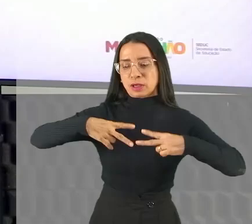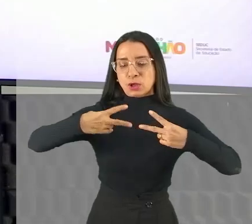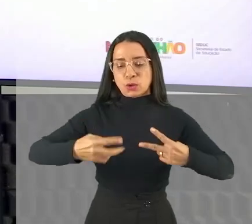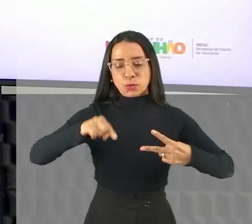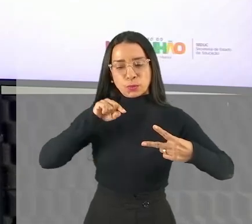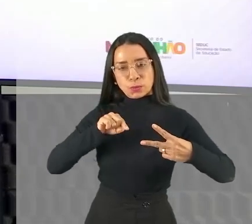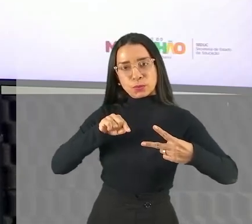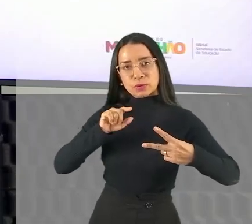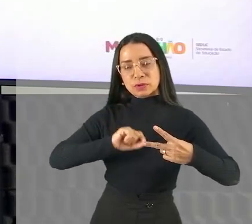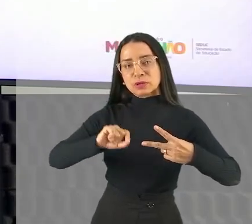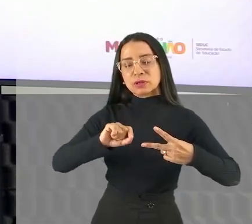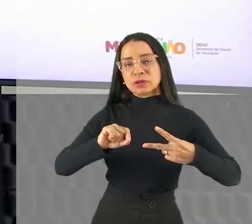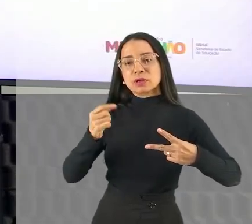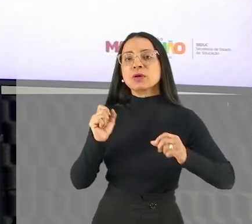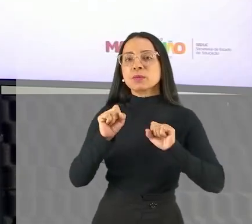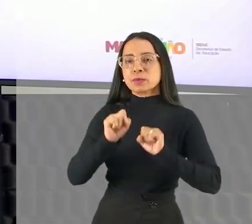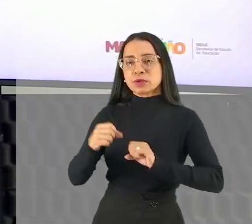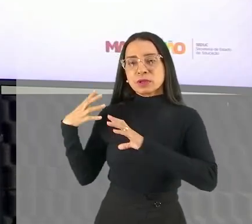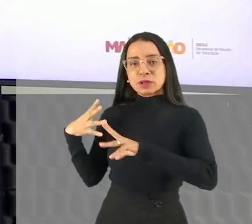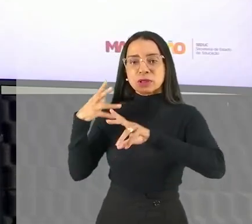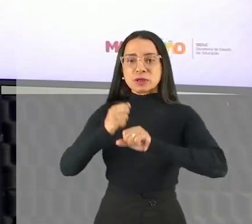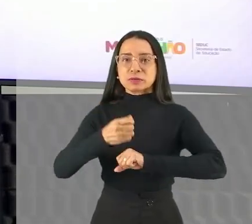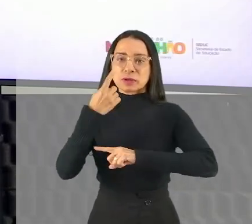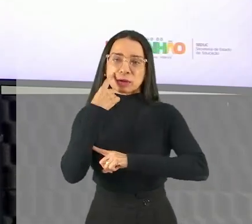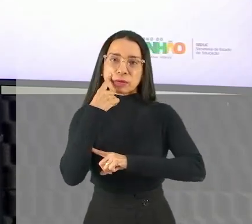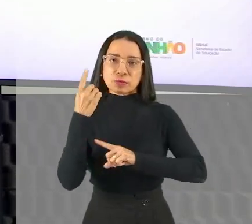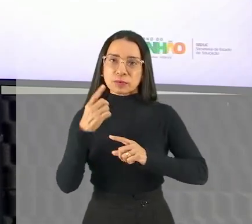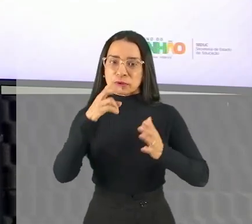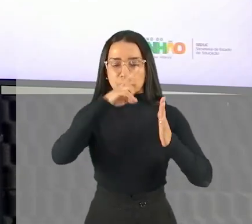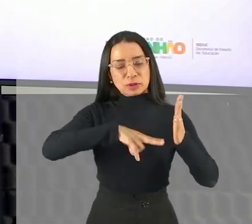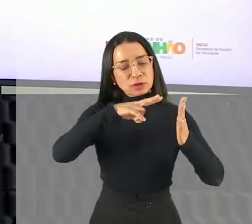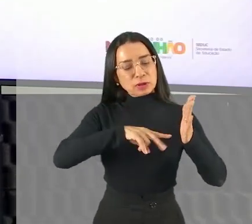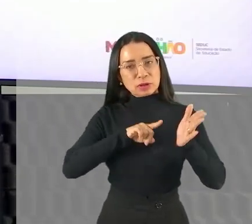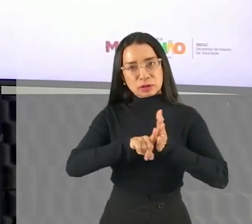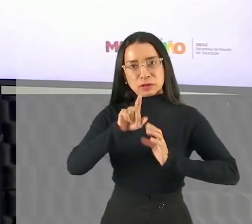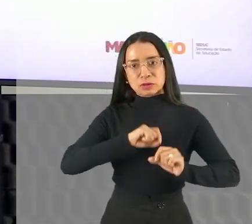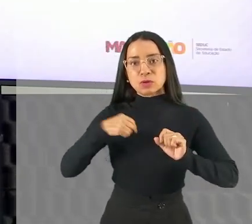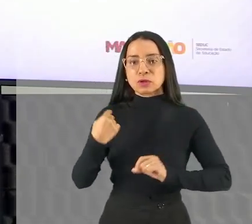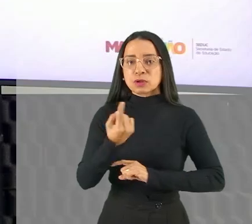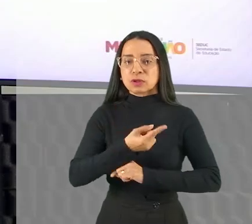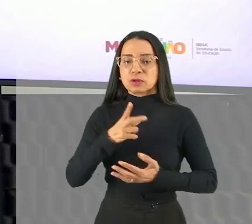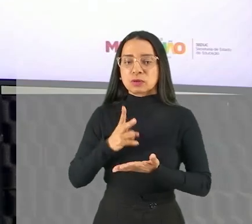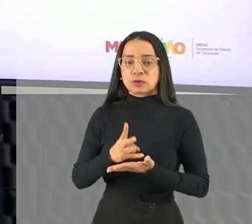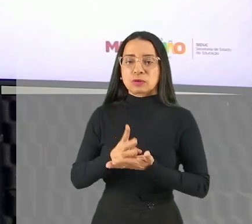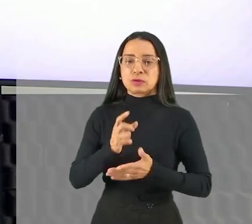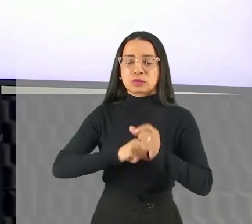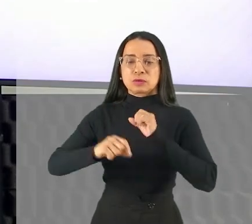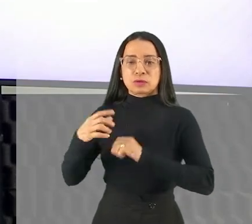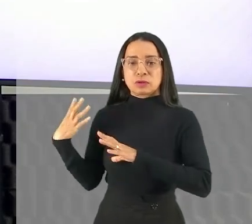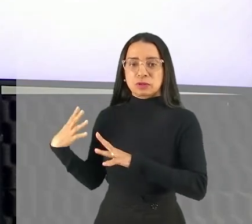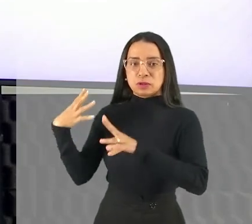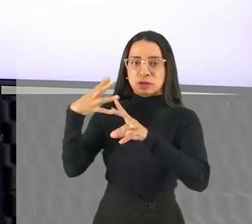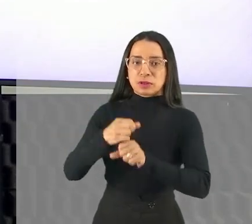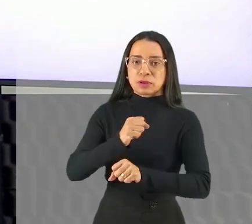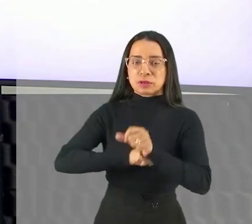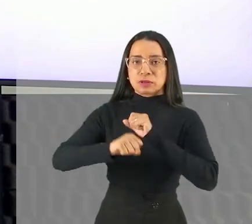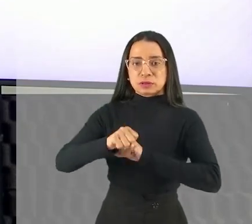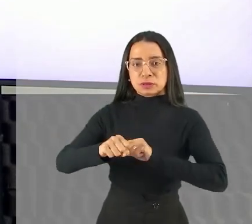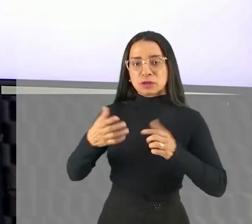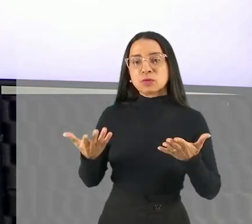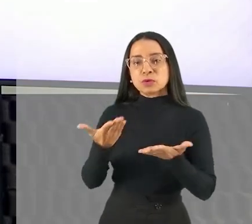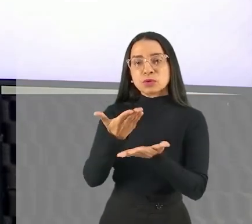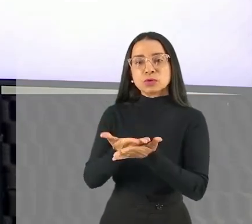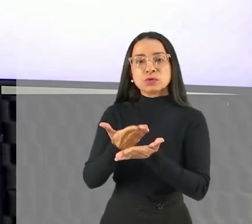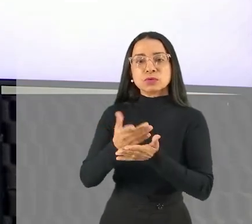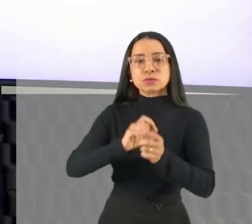aqui embaixo e para vocês poderem revisar, olhar, reler as questões. E a gente vai continuar a revisão e a gente vai trabalhar com a